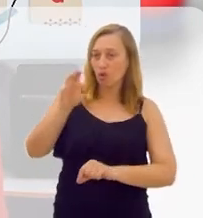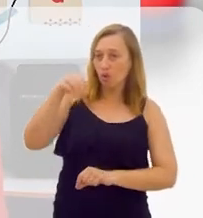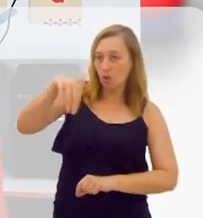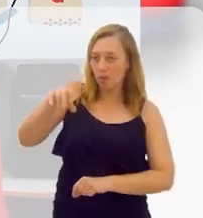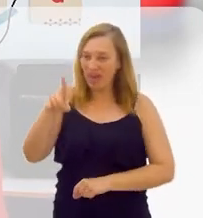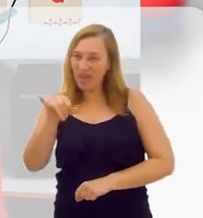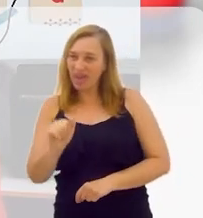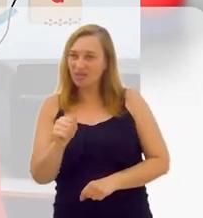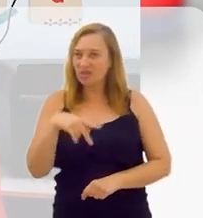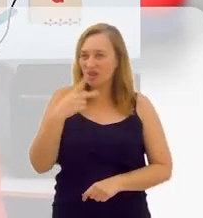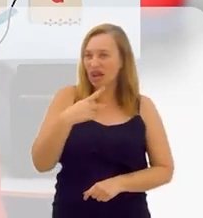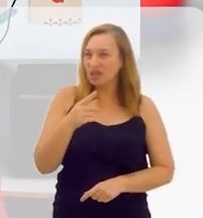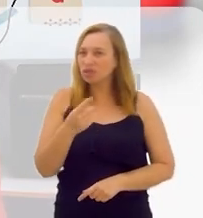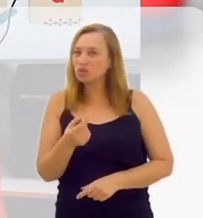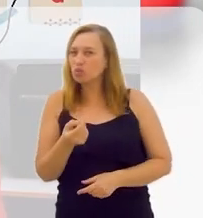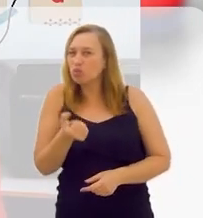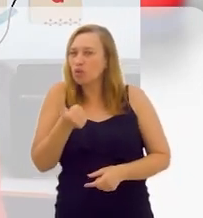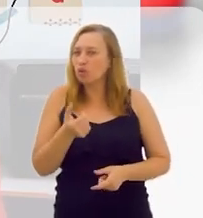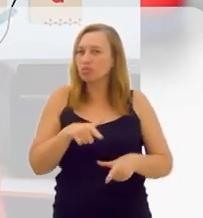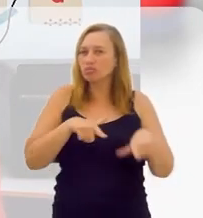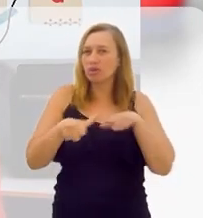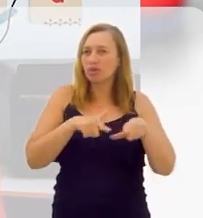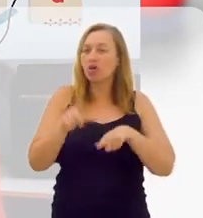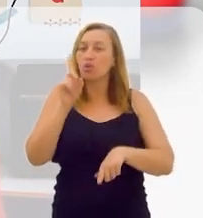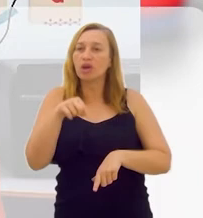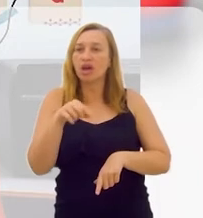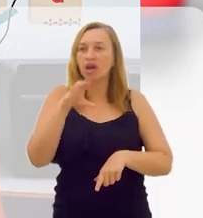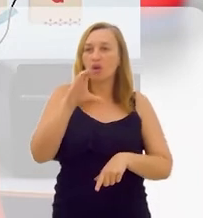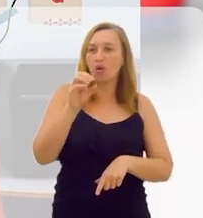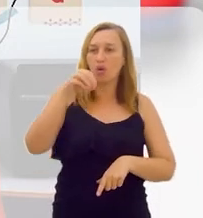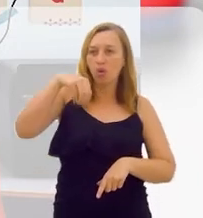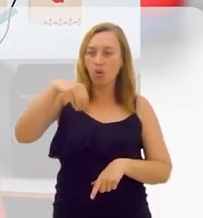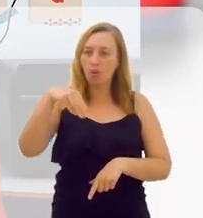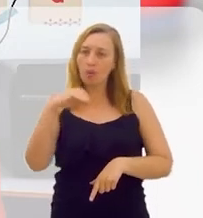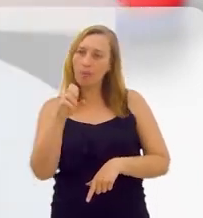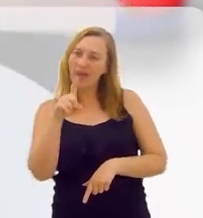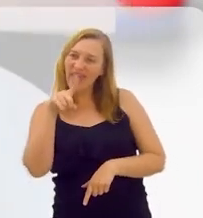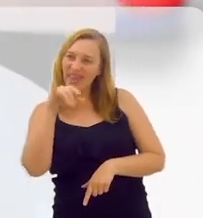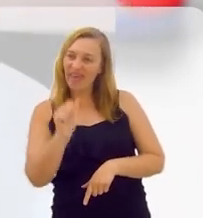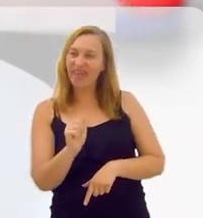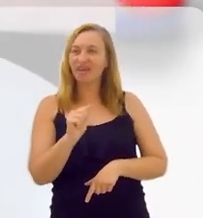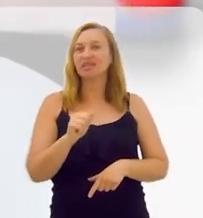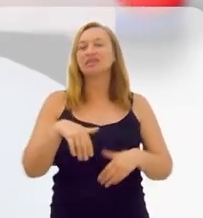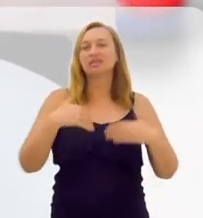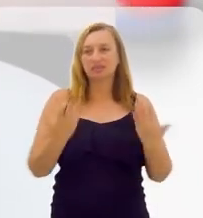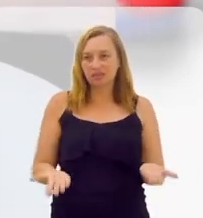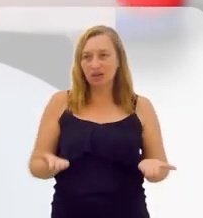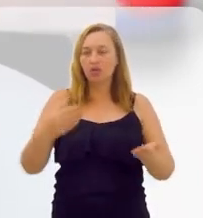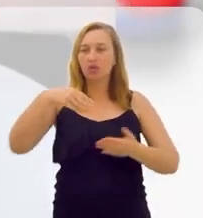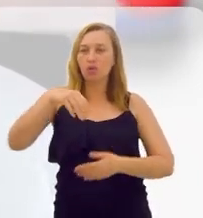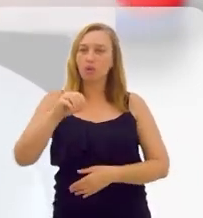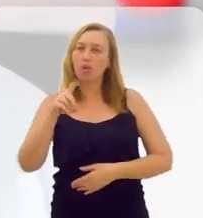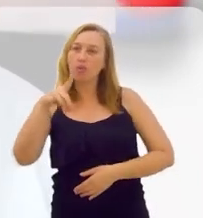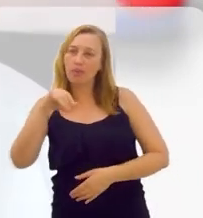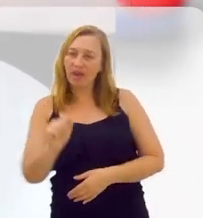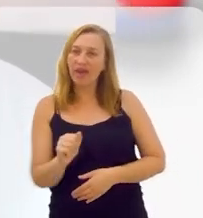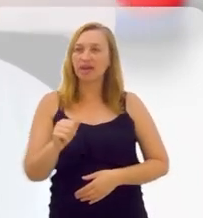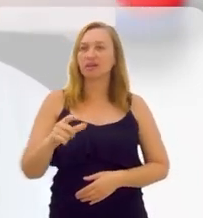pela Colmeia, né? Se você puder falar para a gente um pouco do trabalho, o que é a Colmeia em si? Então, a colmeia, ela existe